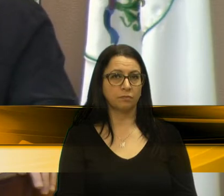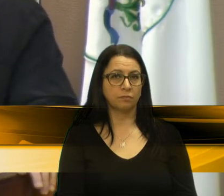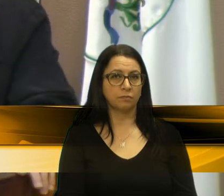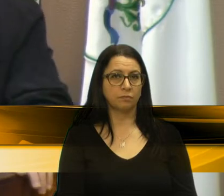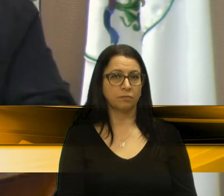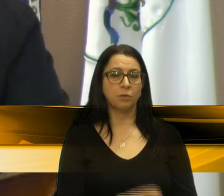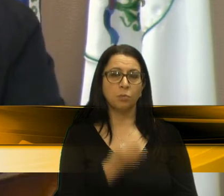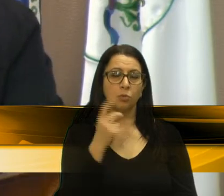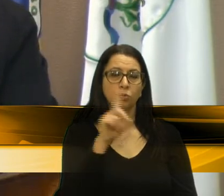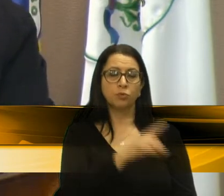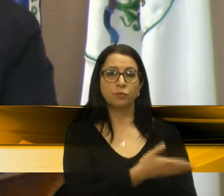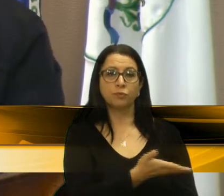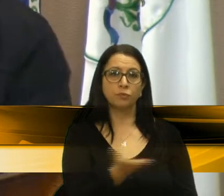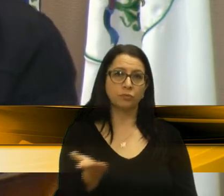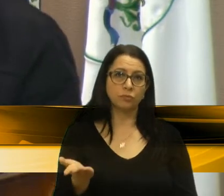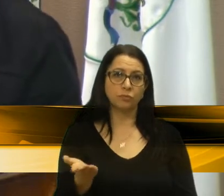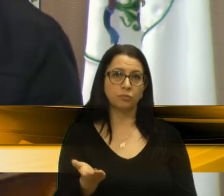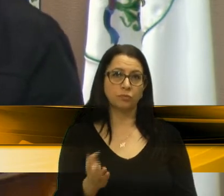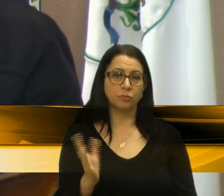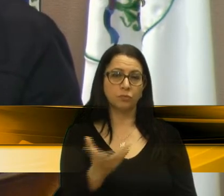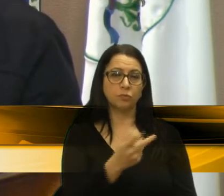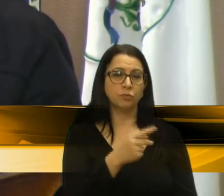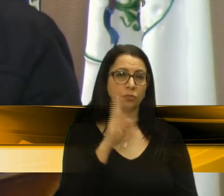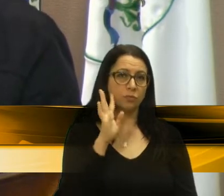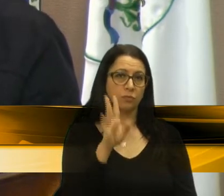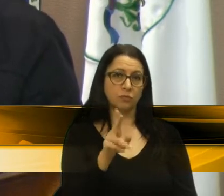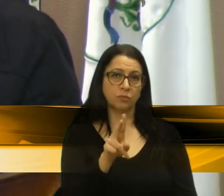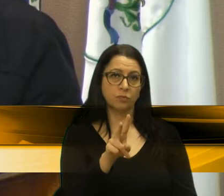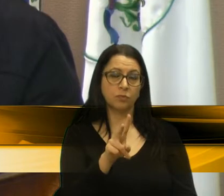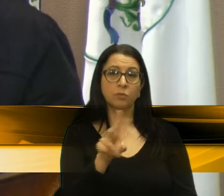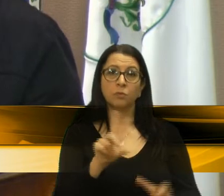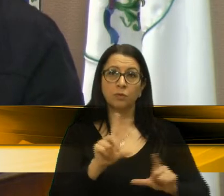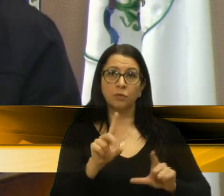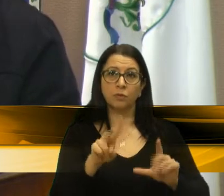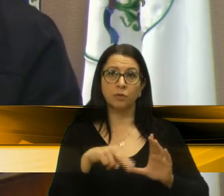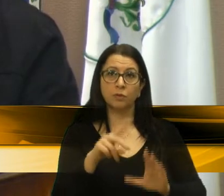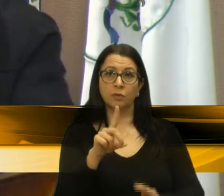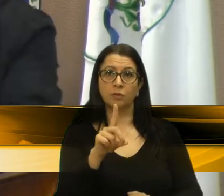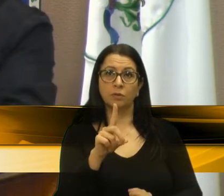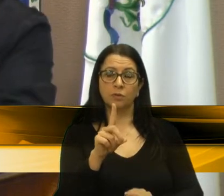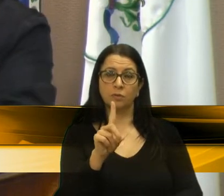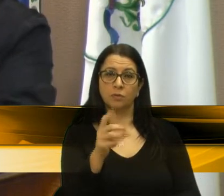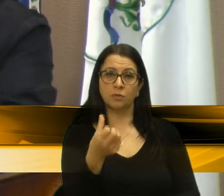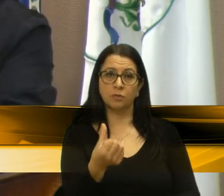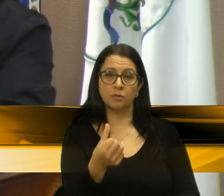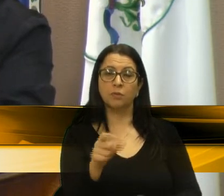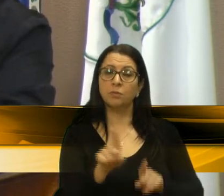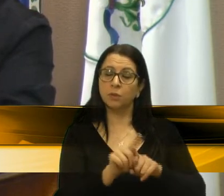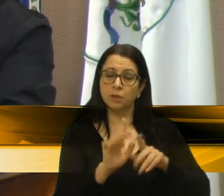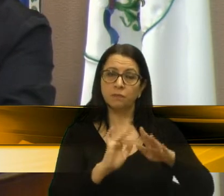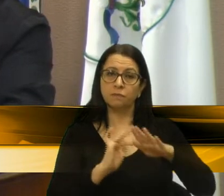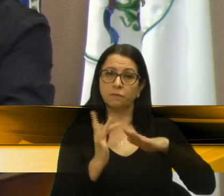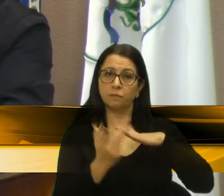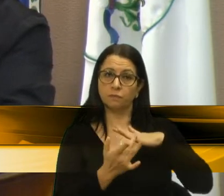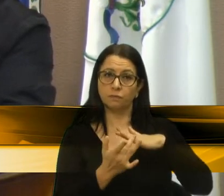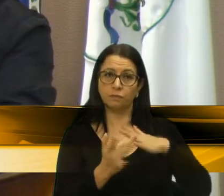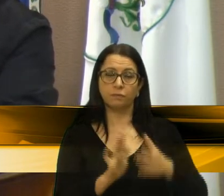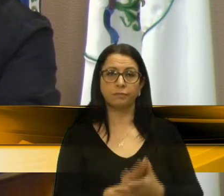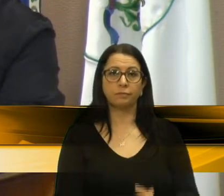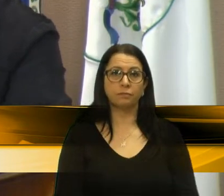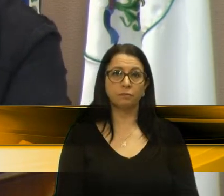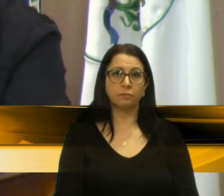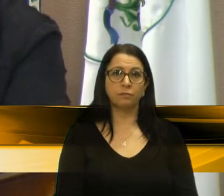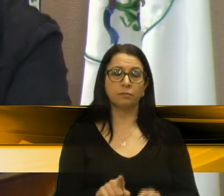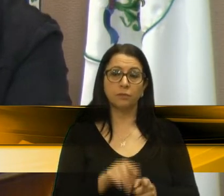meu bom dia a todos também que nos assistem pela TV Câmara, canal 16, ou pelas nossas mídias, aos que